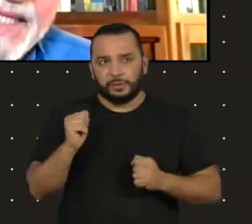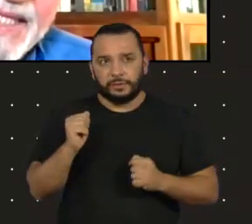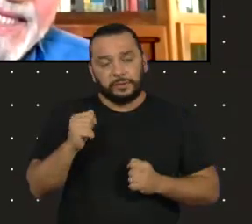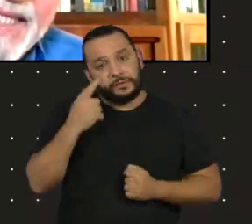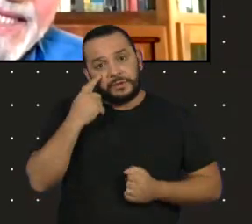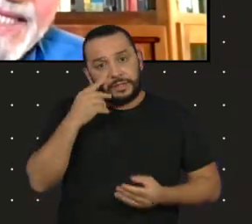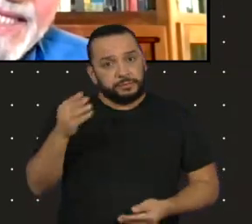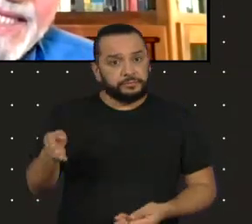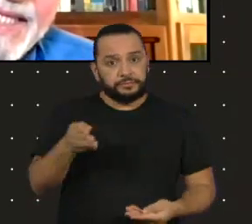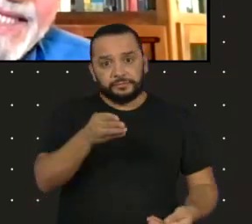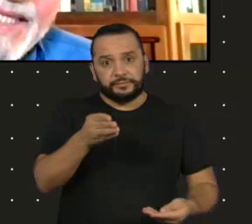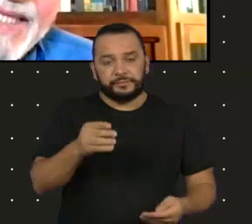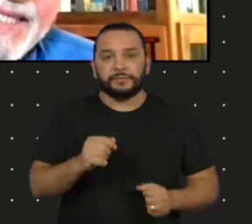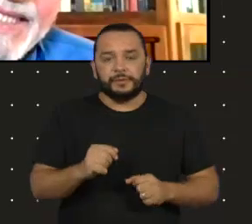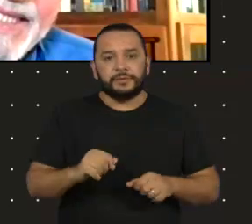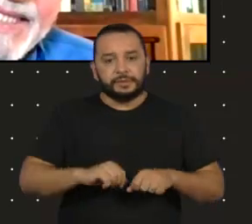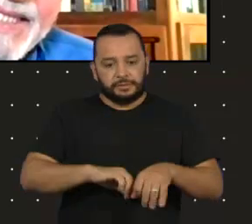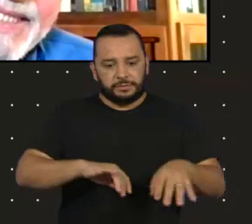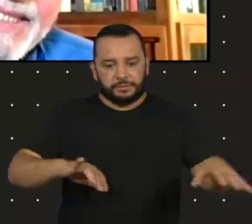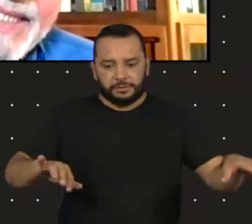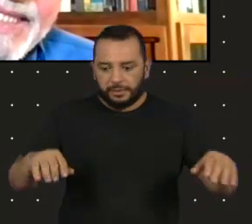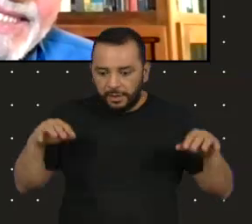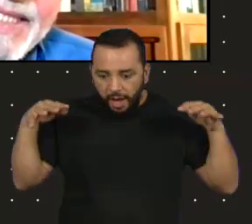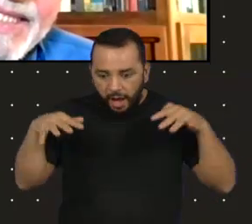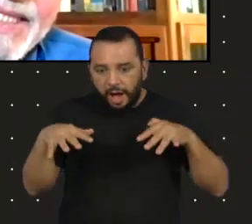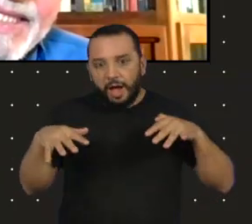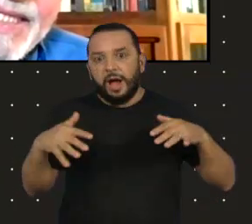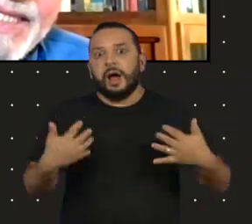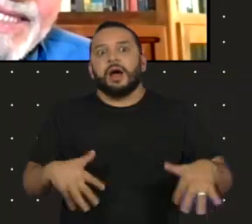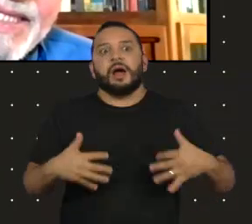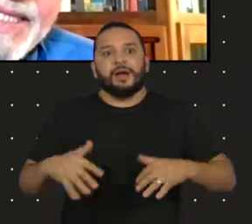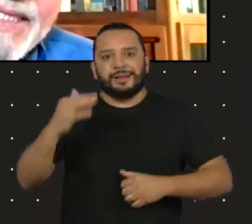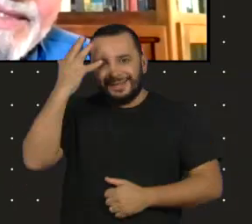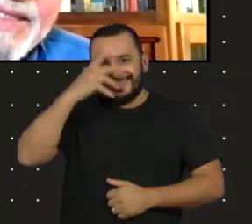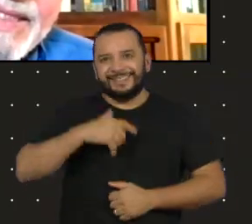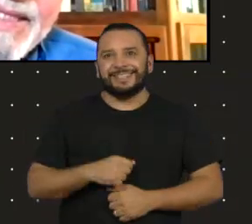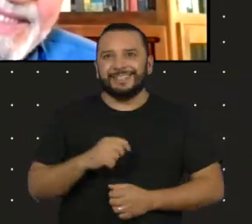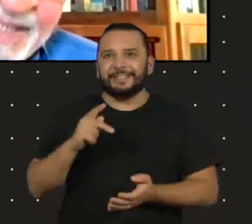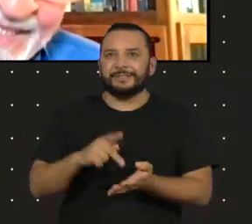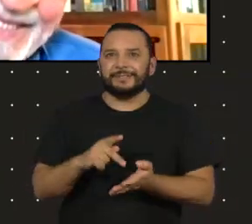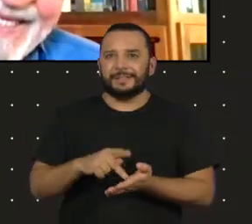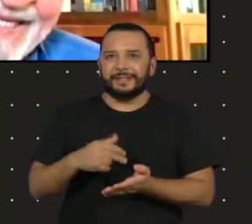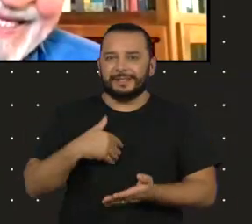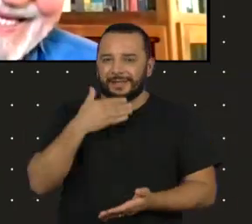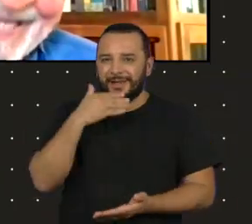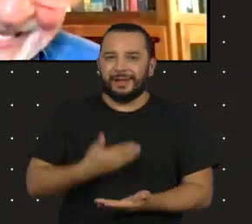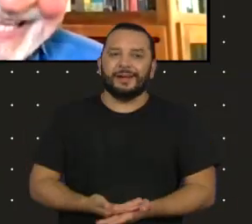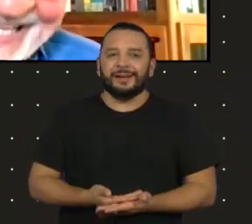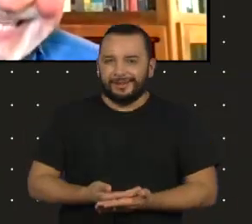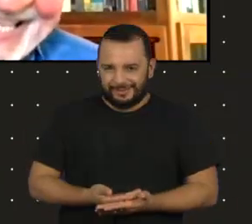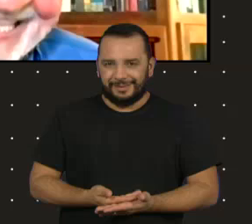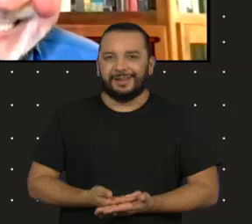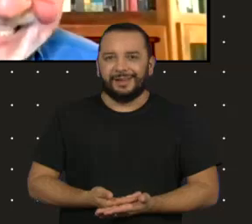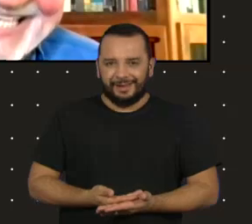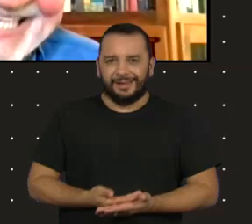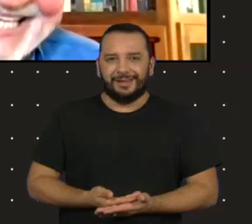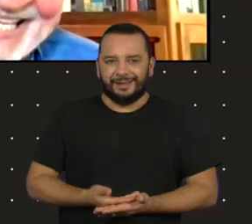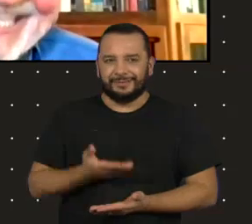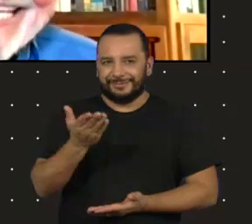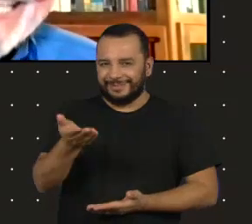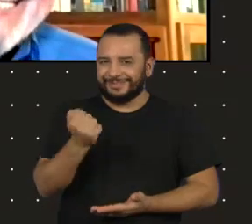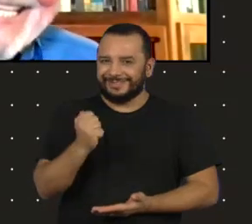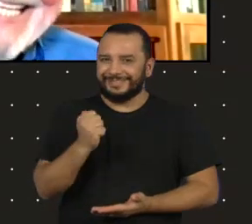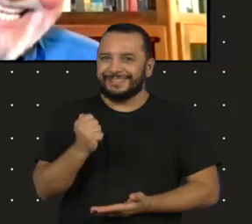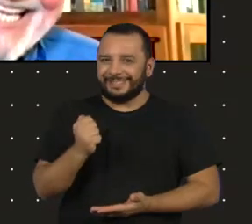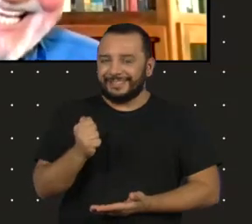É esse aqui. E abriu. Foi uma comoção geral. Era lindo, era deslumbrante o cartaz. E você